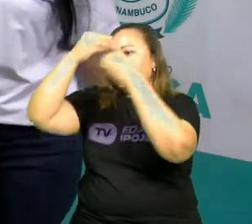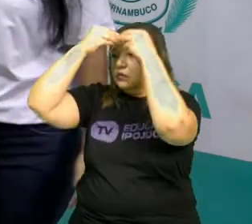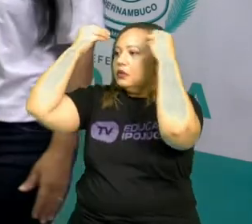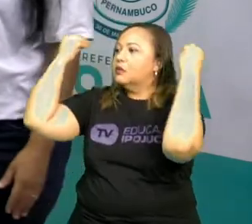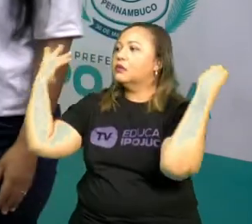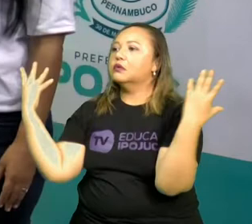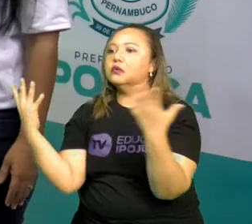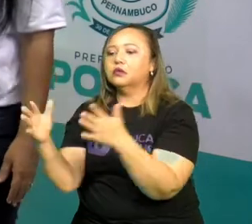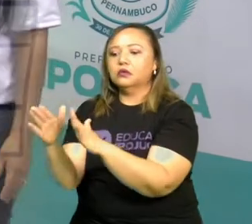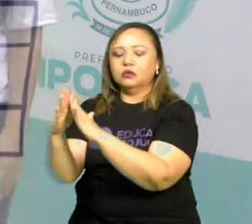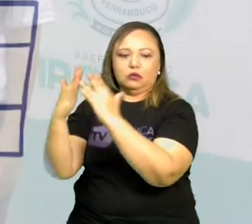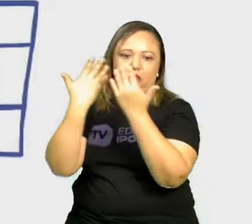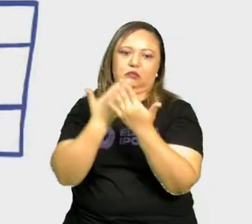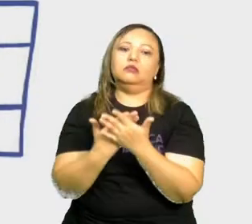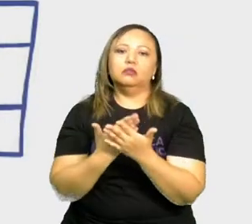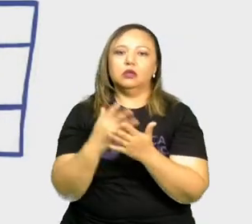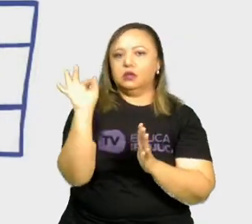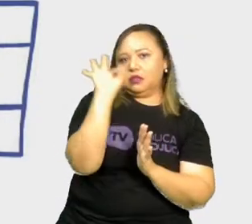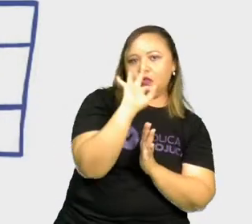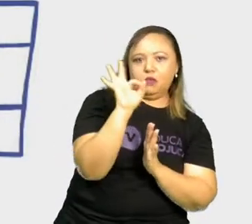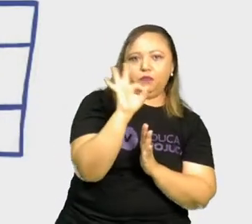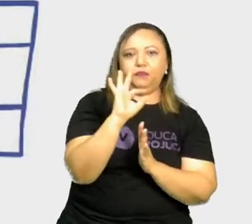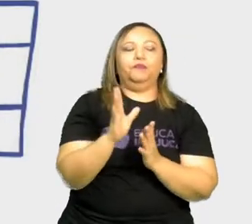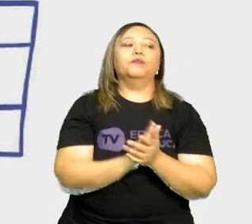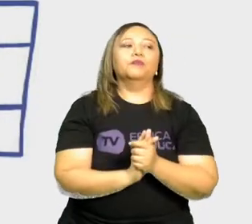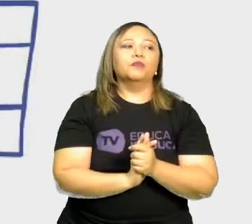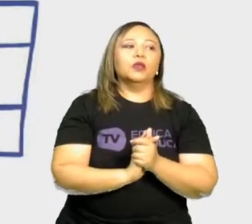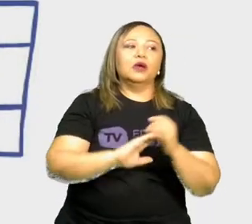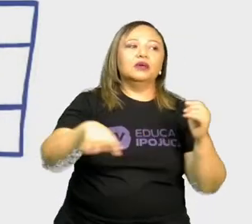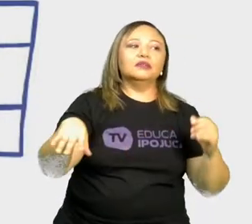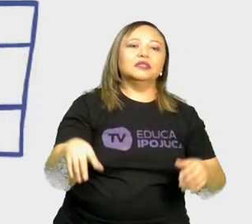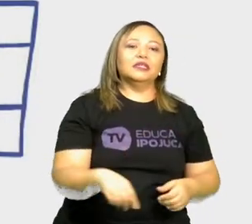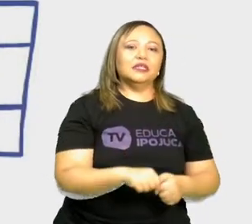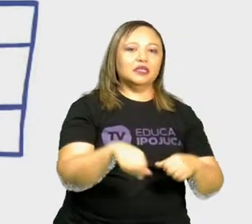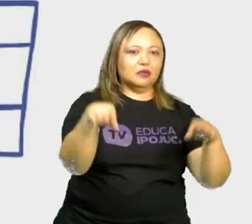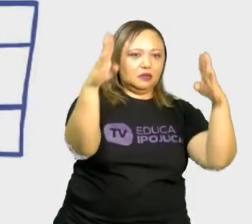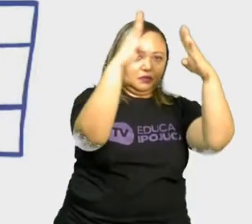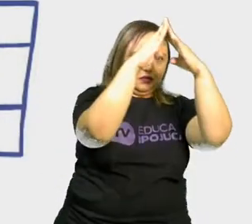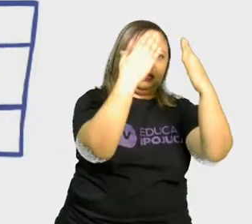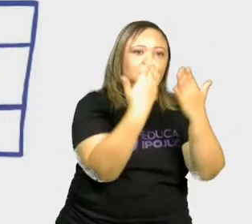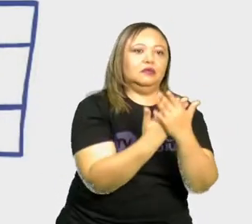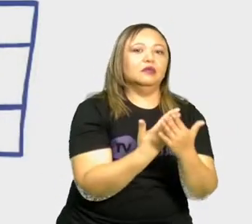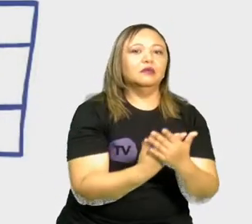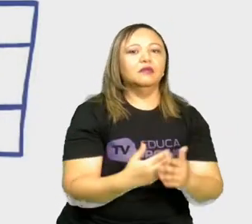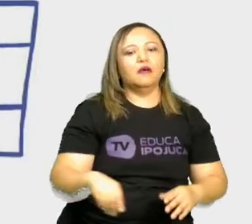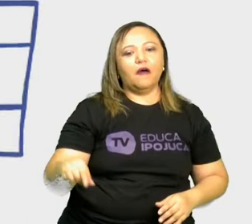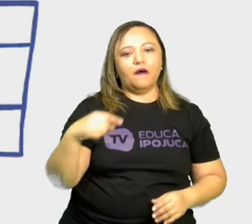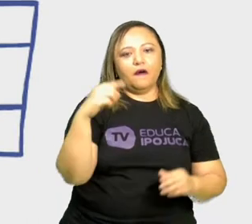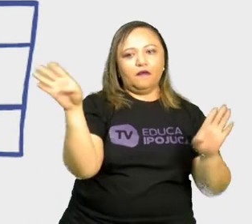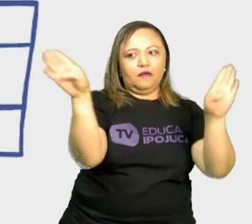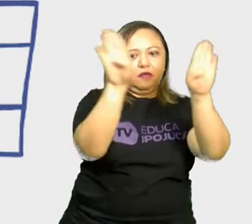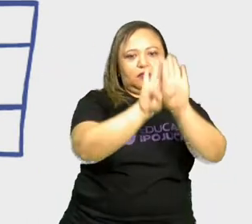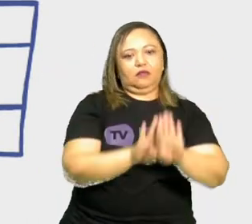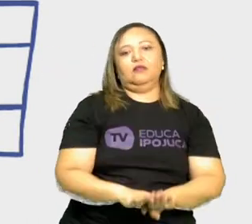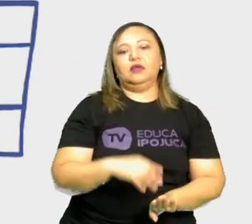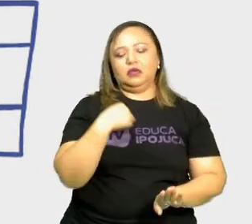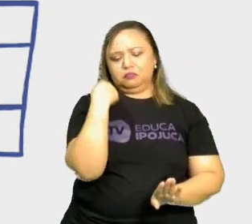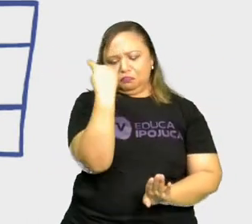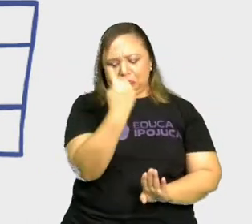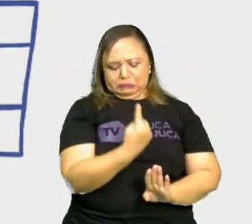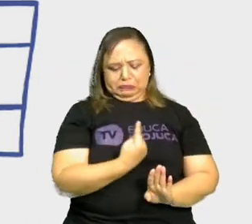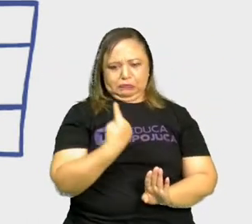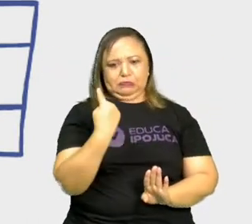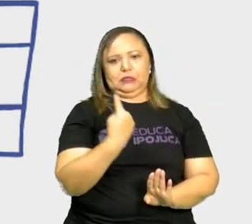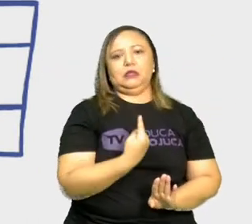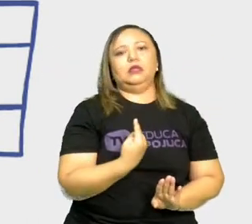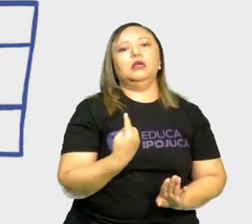estudar. Quando a minha escola fechou, senti-me um bocadinho sozinho, mas como estou mais tempo em